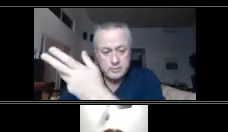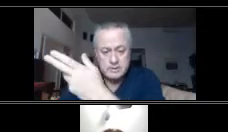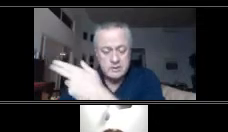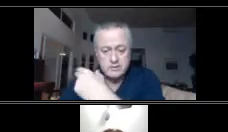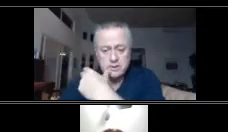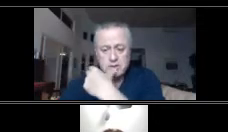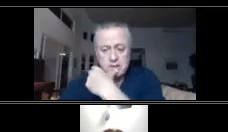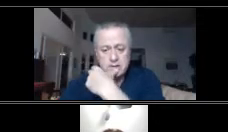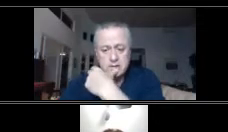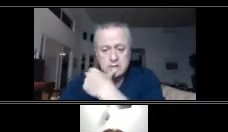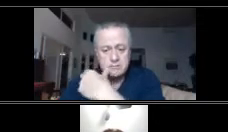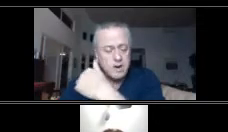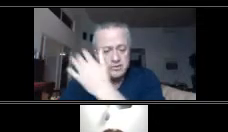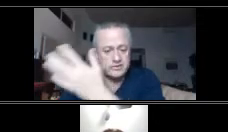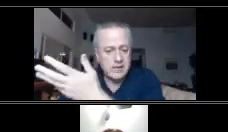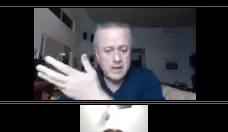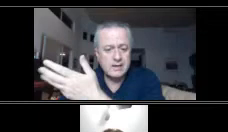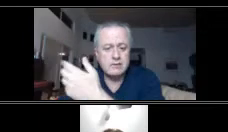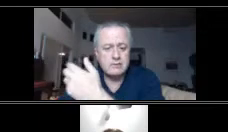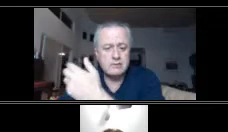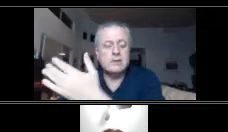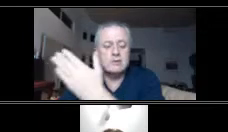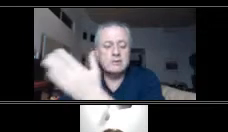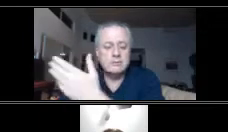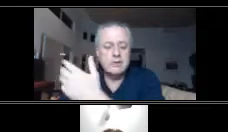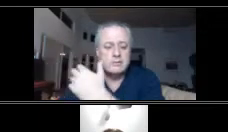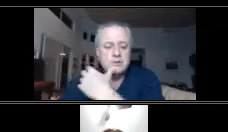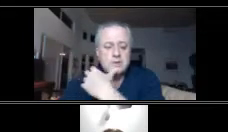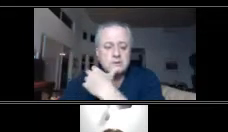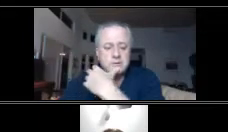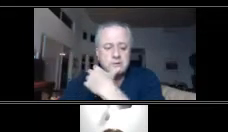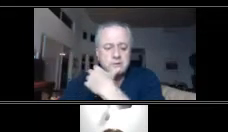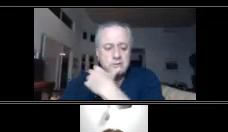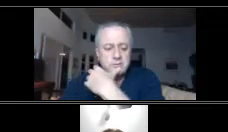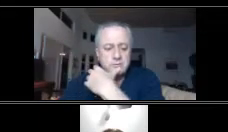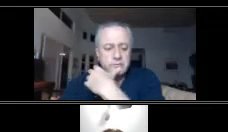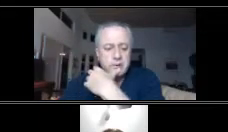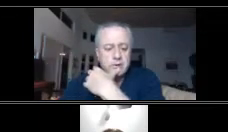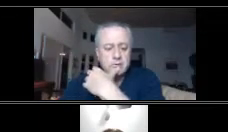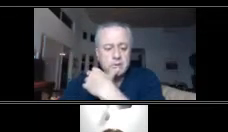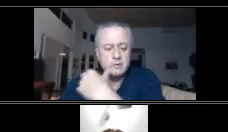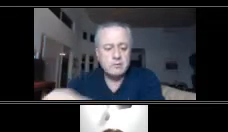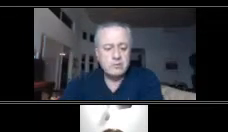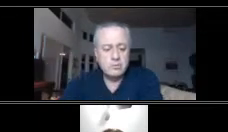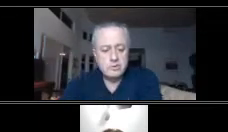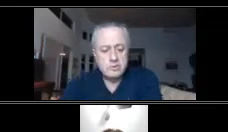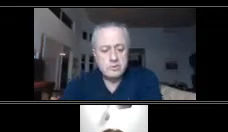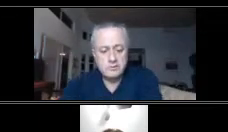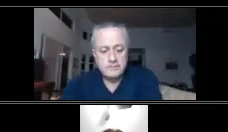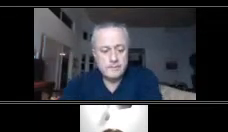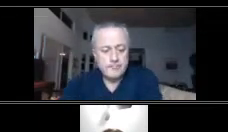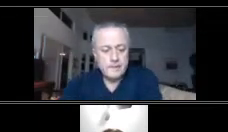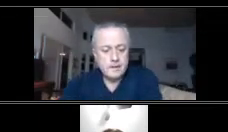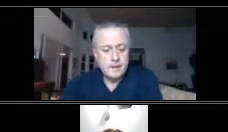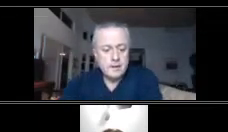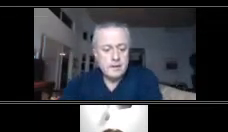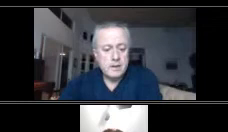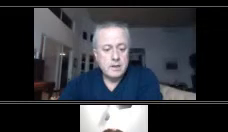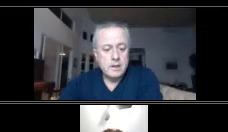tonturas inespecíficas, mal-estar, coisas bem subjetivas que não se encontra um motivo.